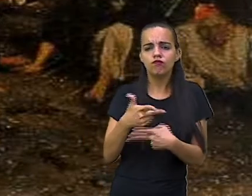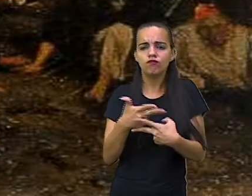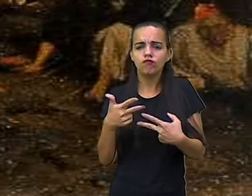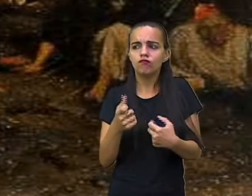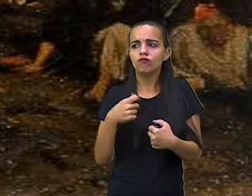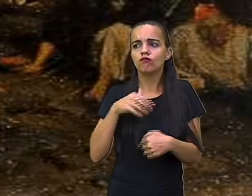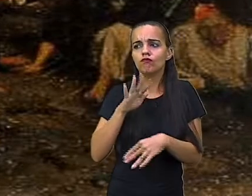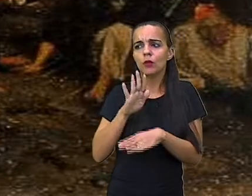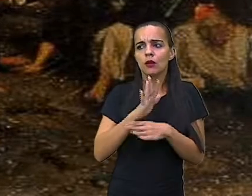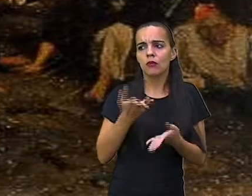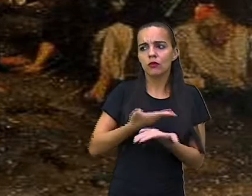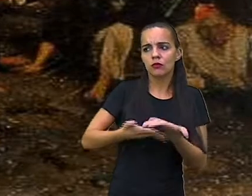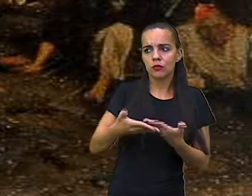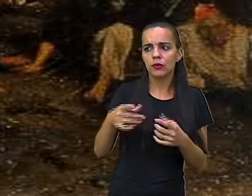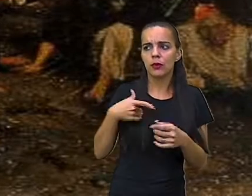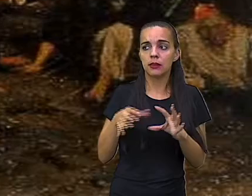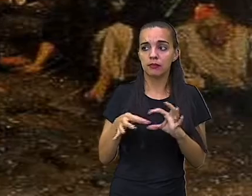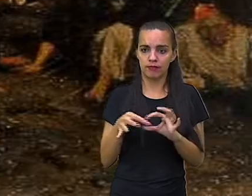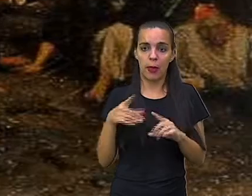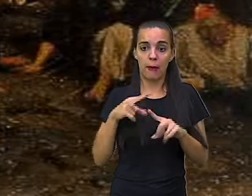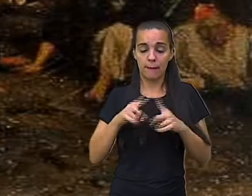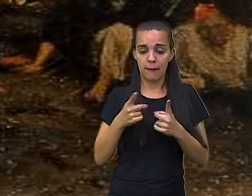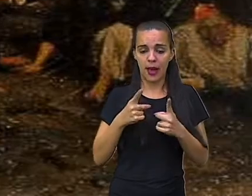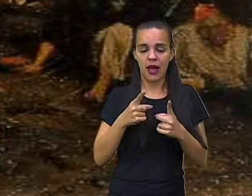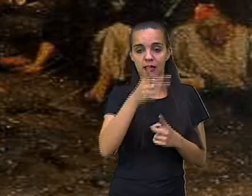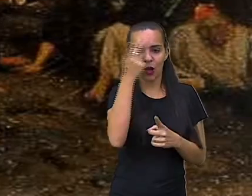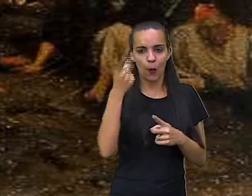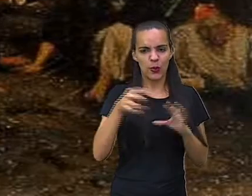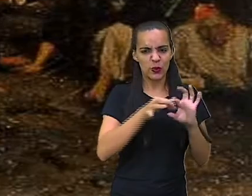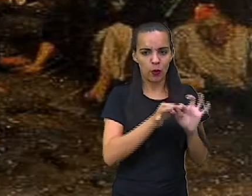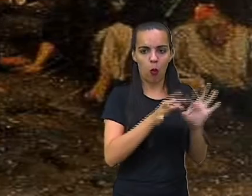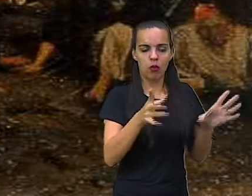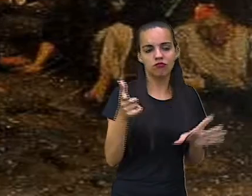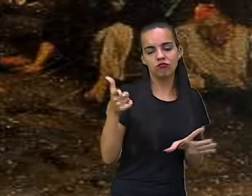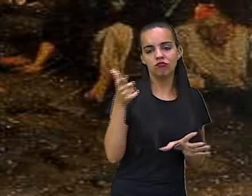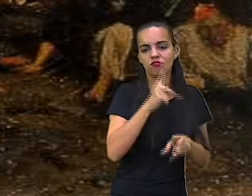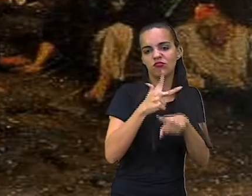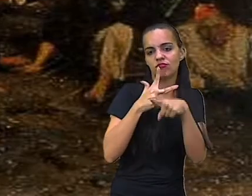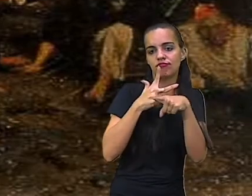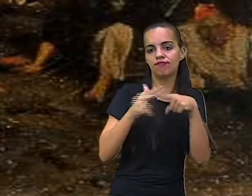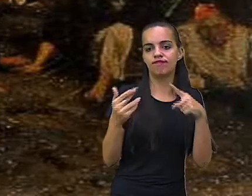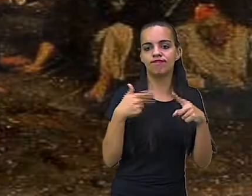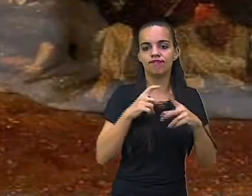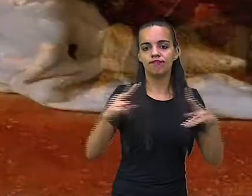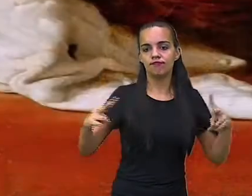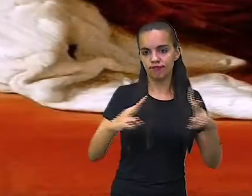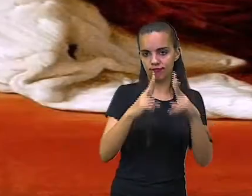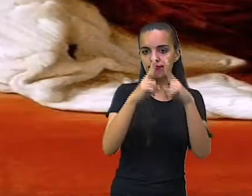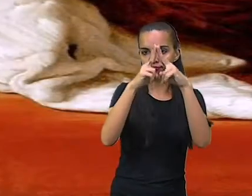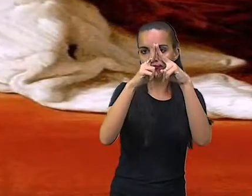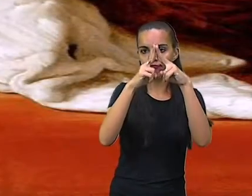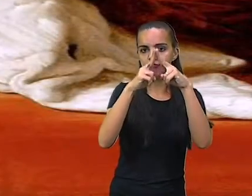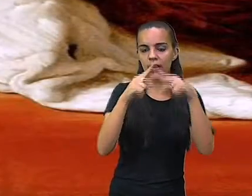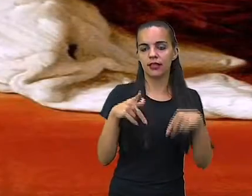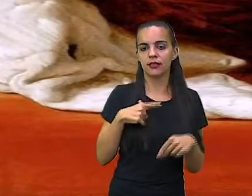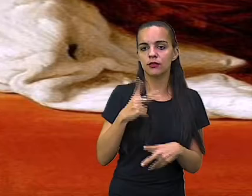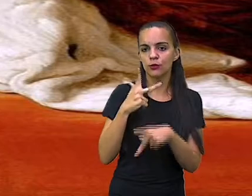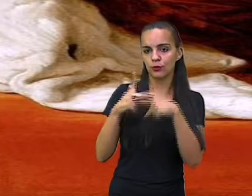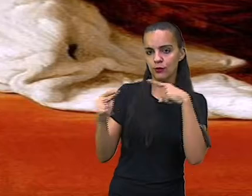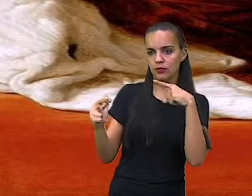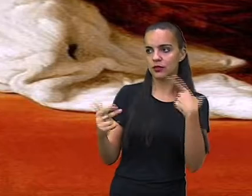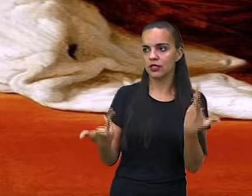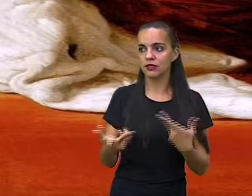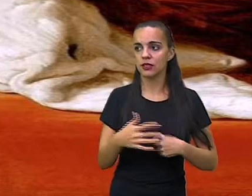resistência socialista nas ruas de Paris. O fim do período revolucionário francês, durante o